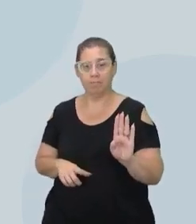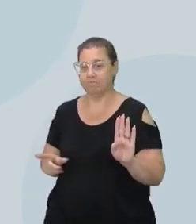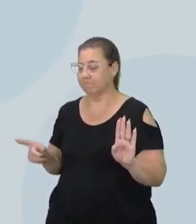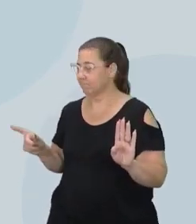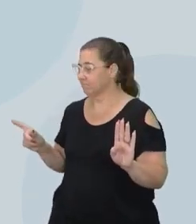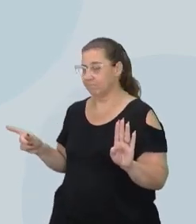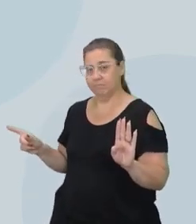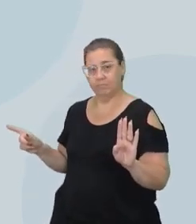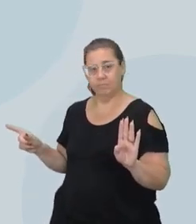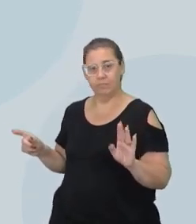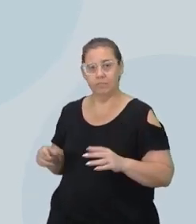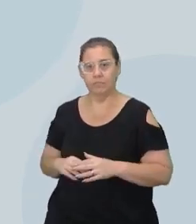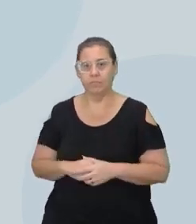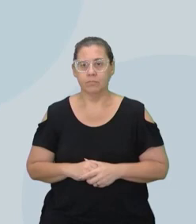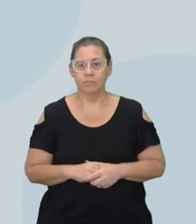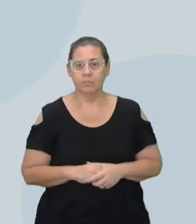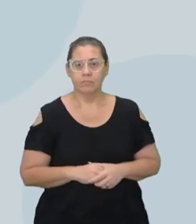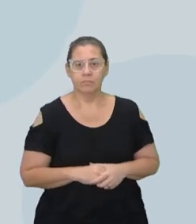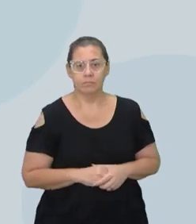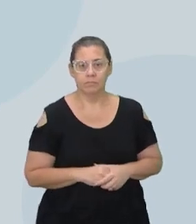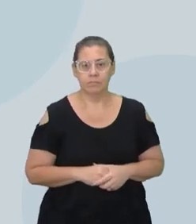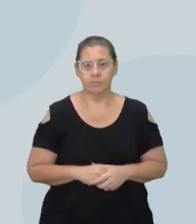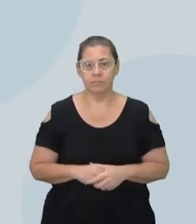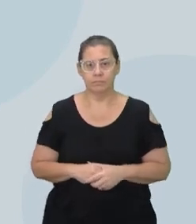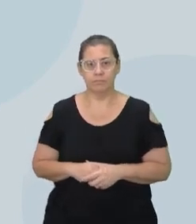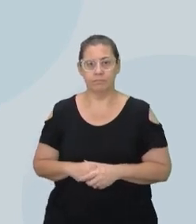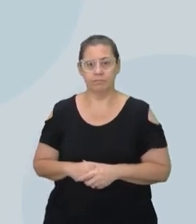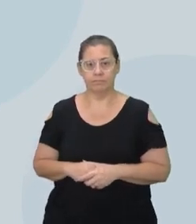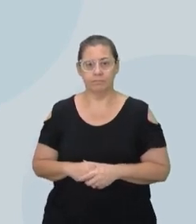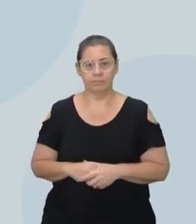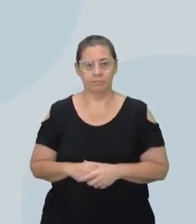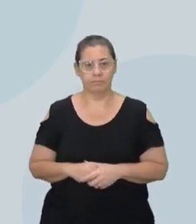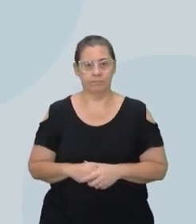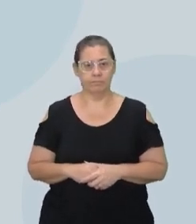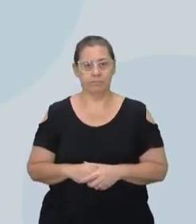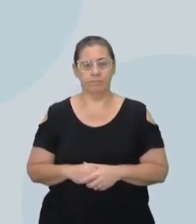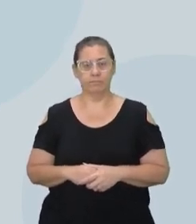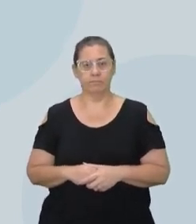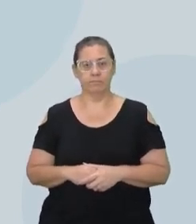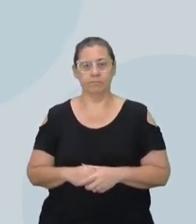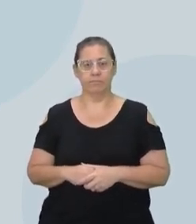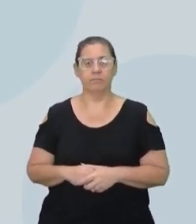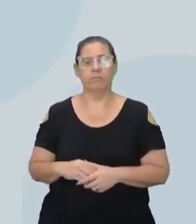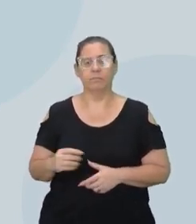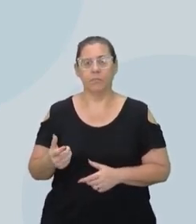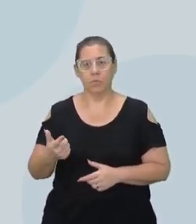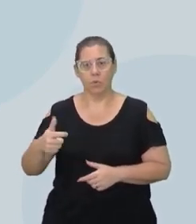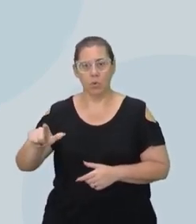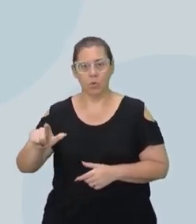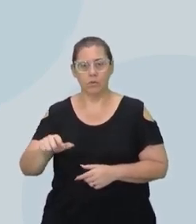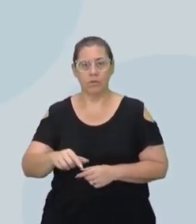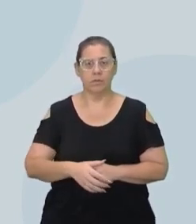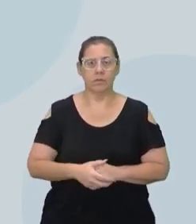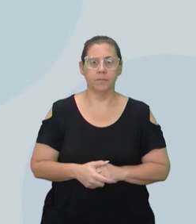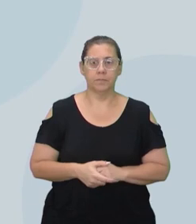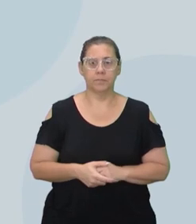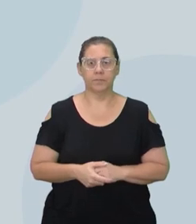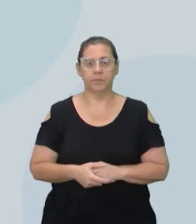Ela vai até o π, alternativa B, a questão 10. Próxima questão aí.